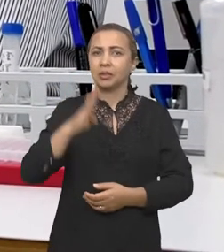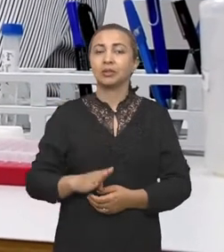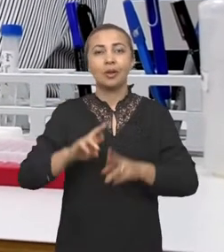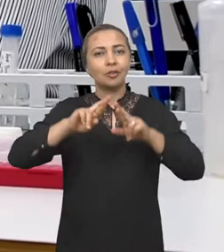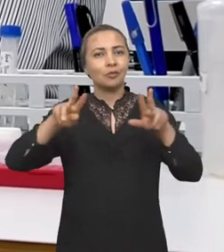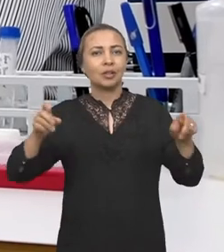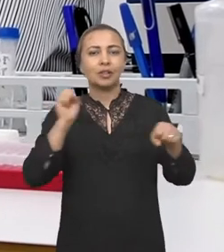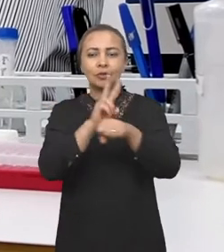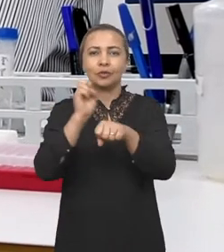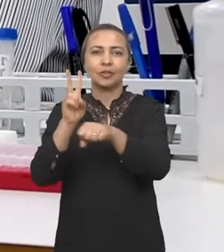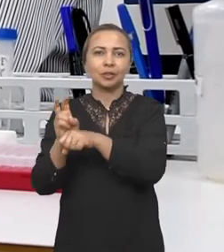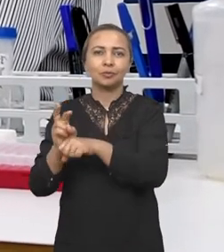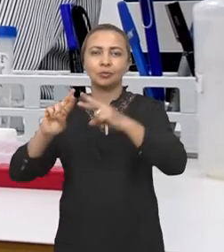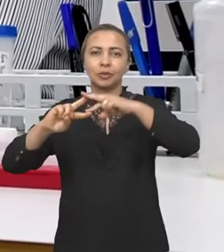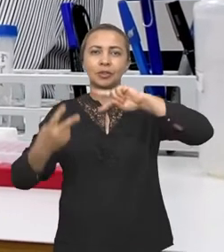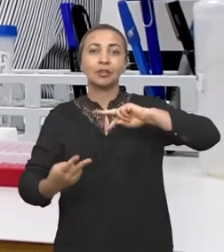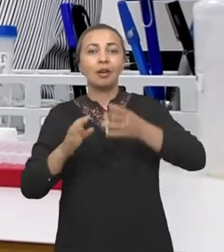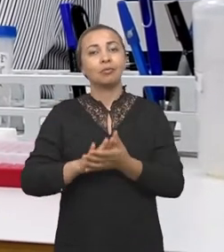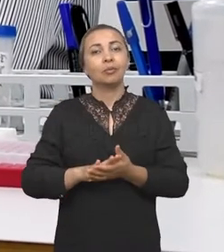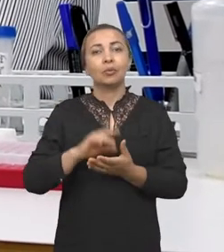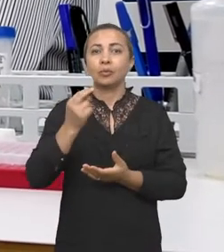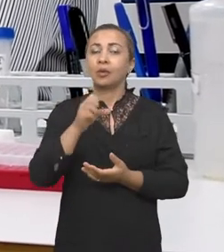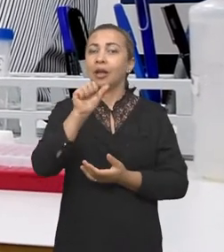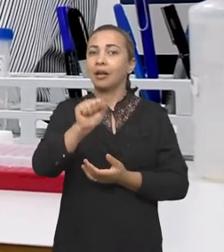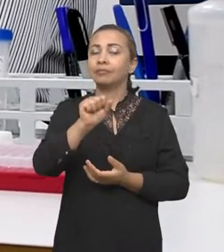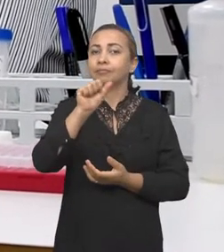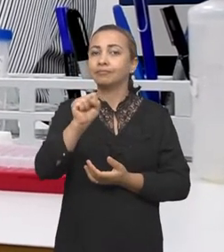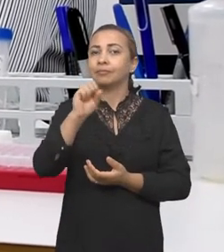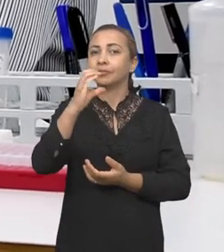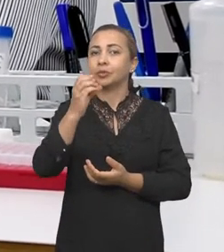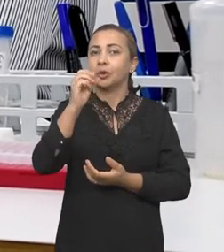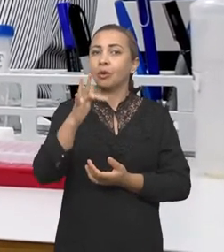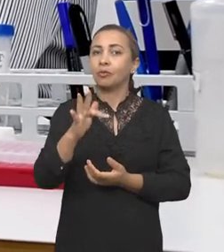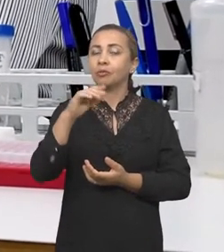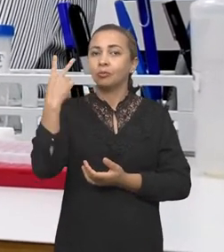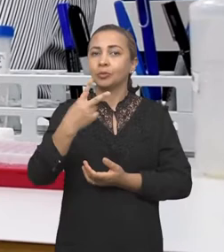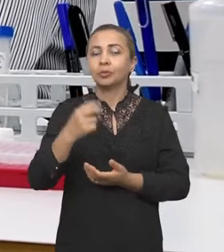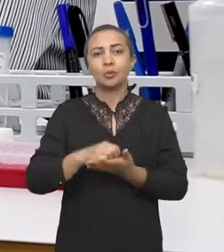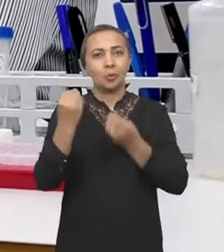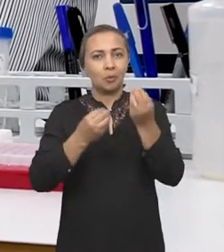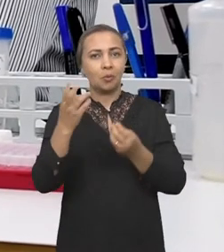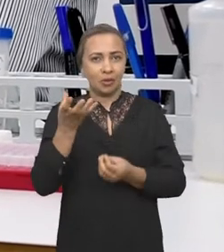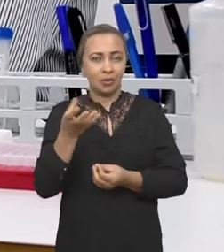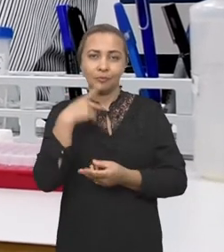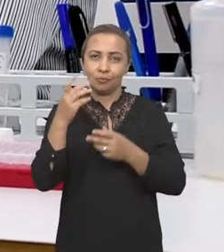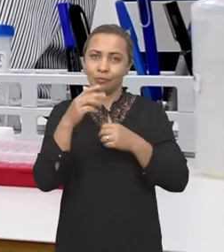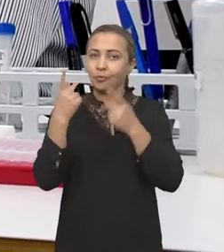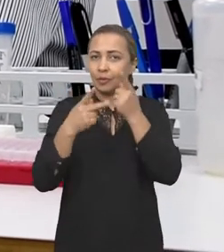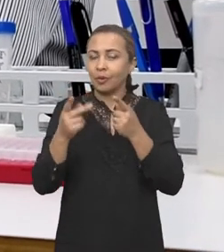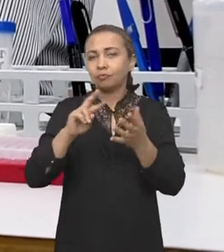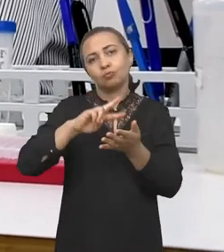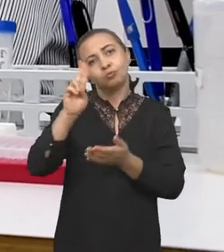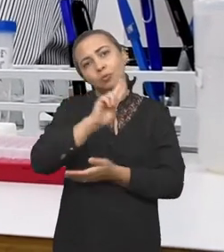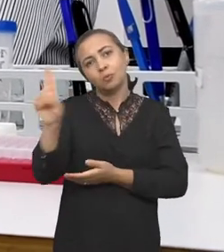diferentes cepas do novo coronavírus, ou SARS-CoV-2, como você preferir chamar. E o fato